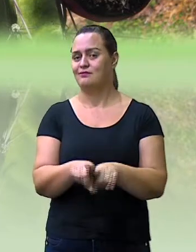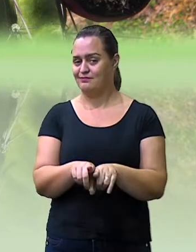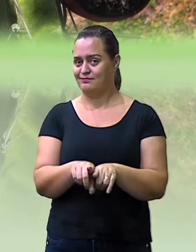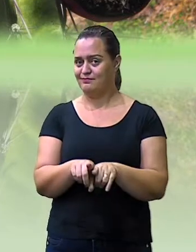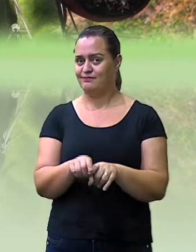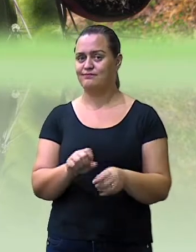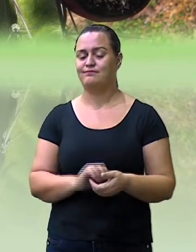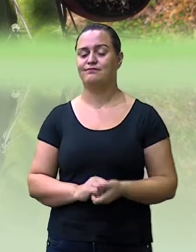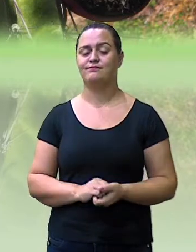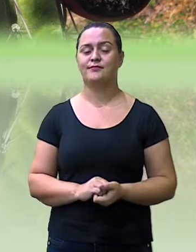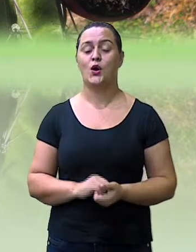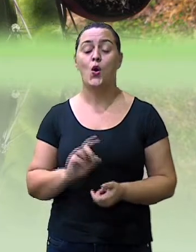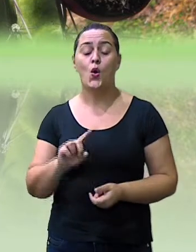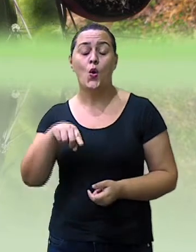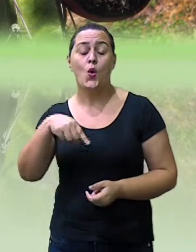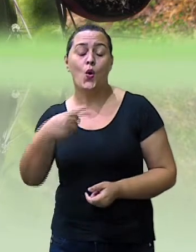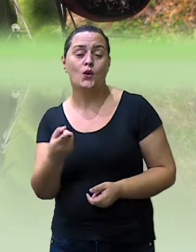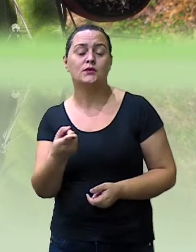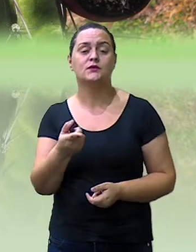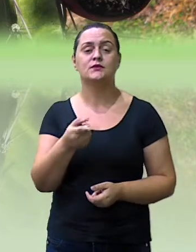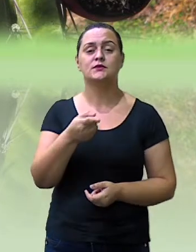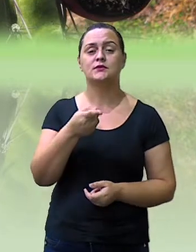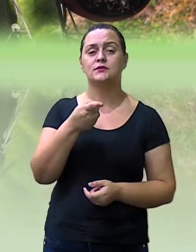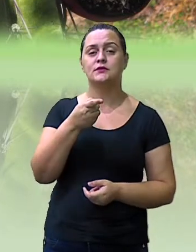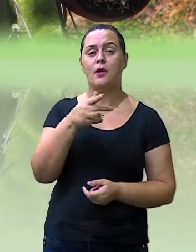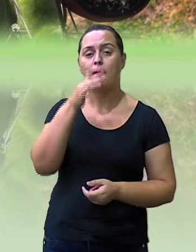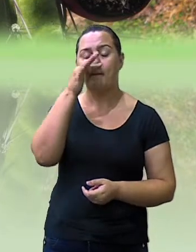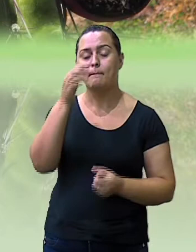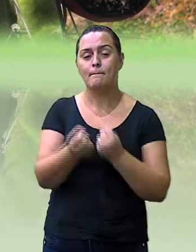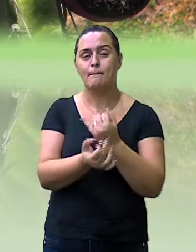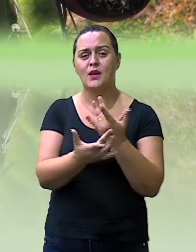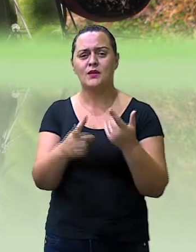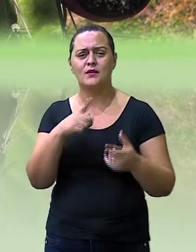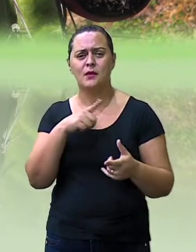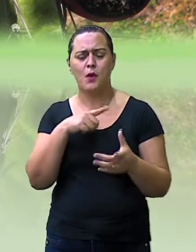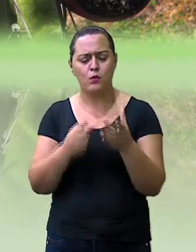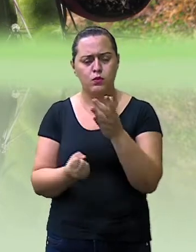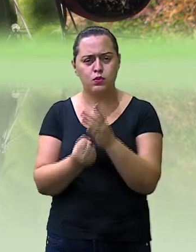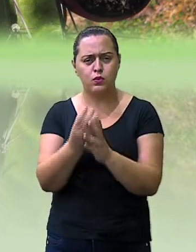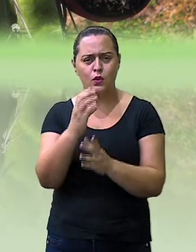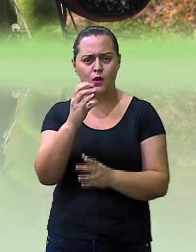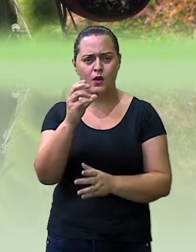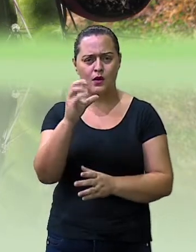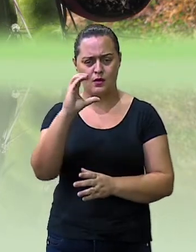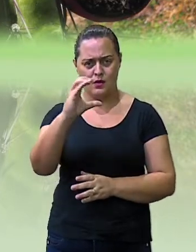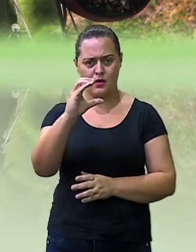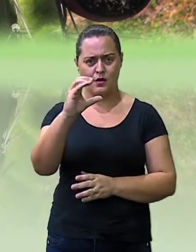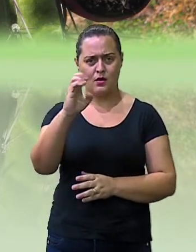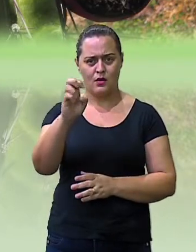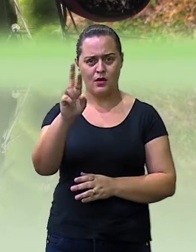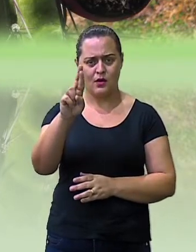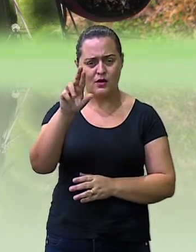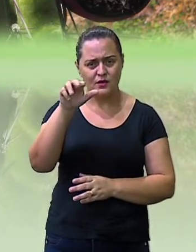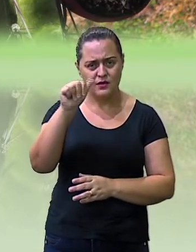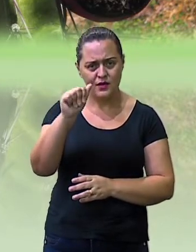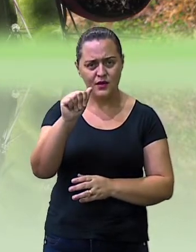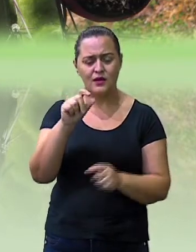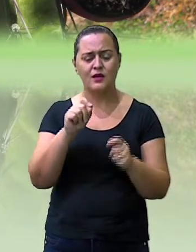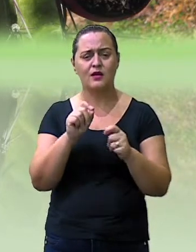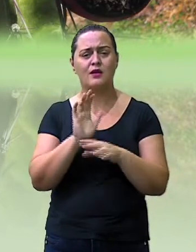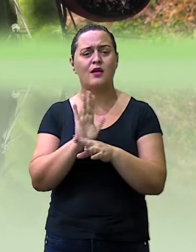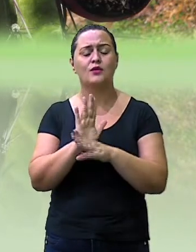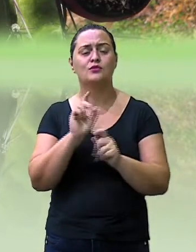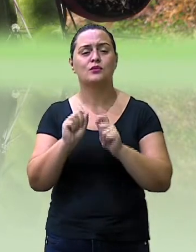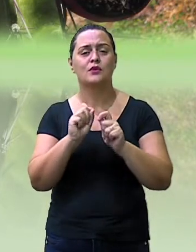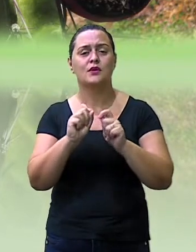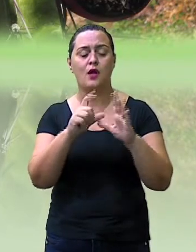o xeromorfismo, produção de uma cera que reveste suas folhas, que faz que percam